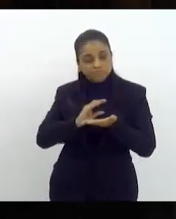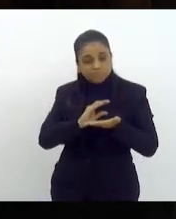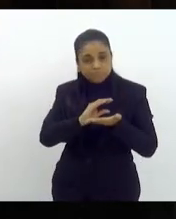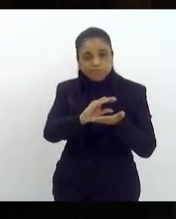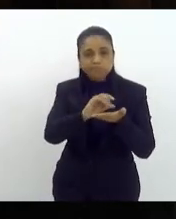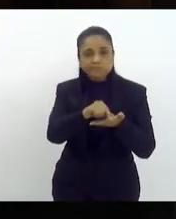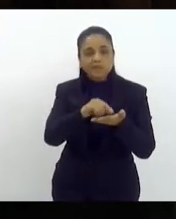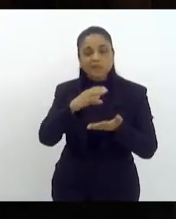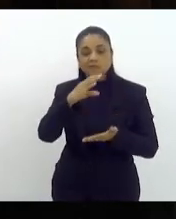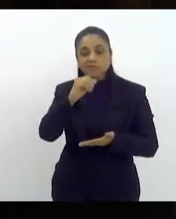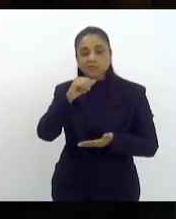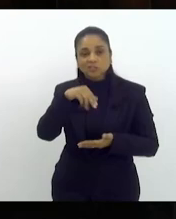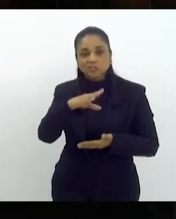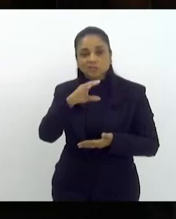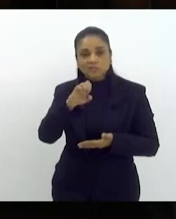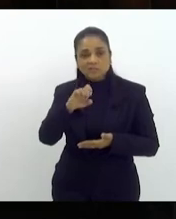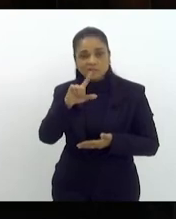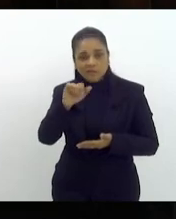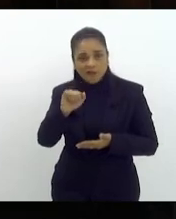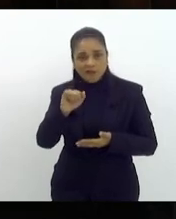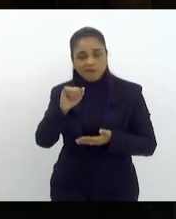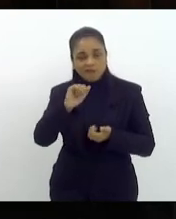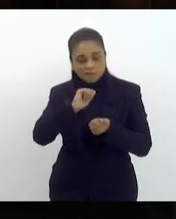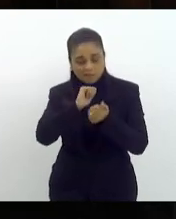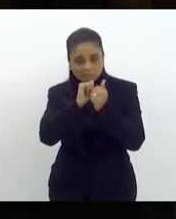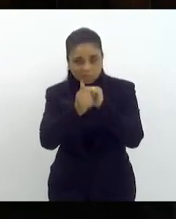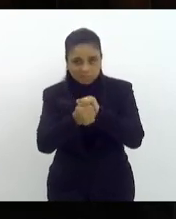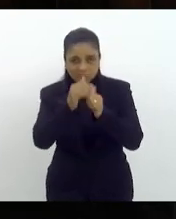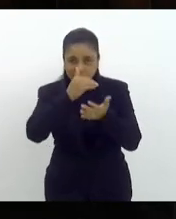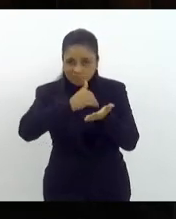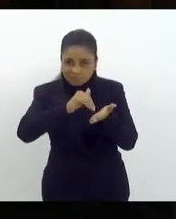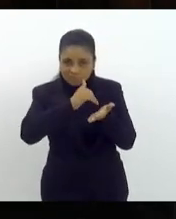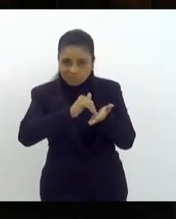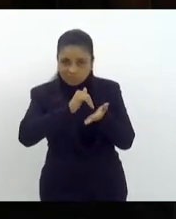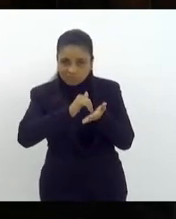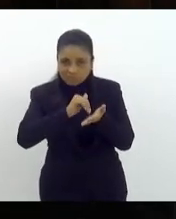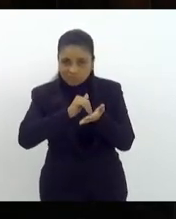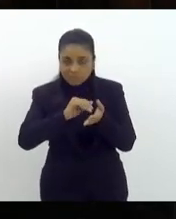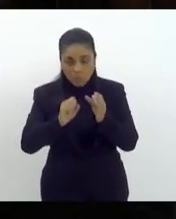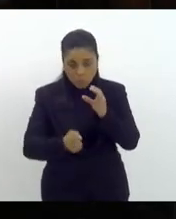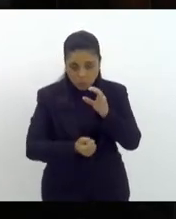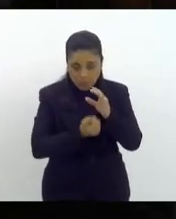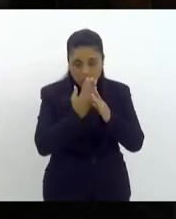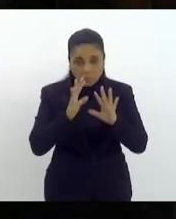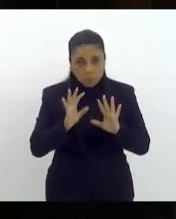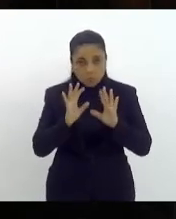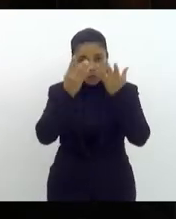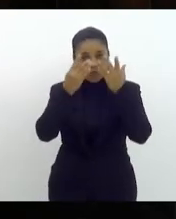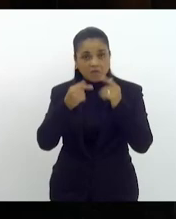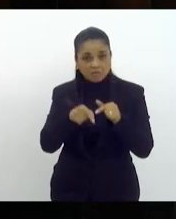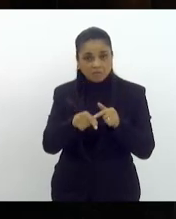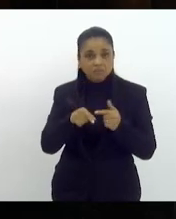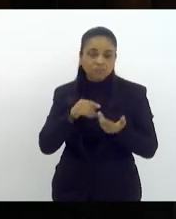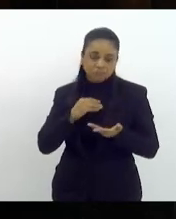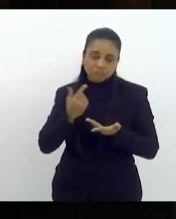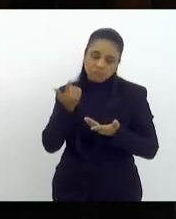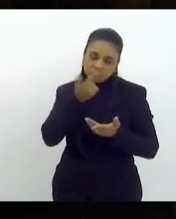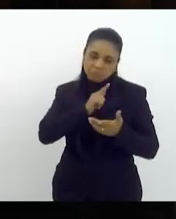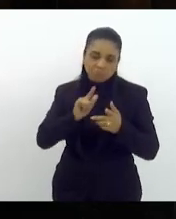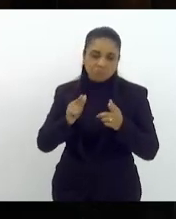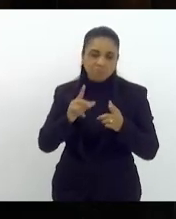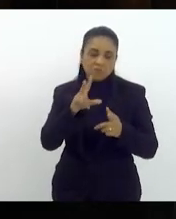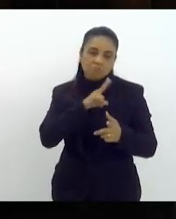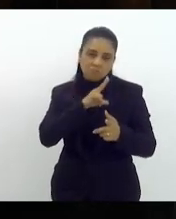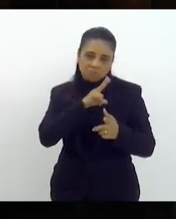sai a chancela da Secretaria de Esporte o a pessoa o criador do evento ali ele pode através da iniciativa